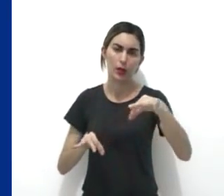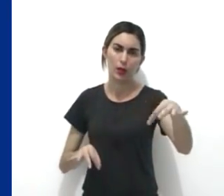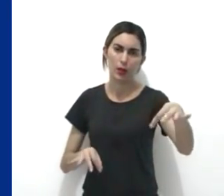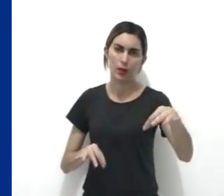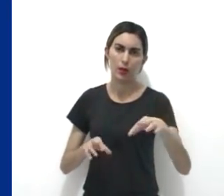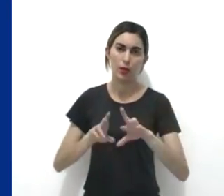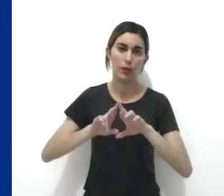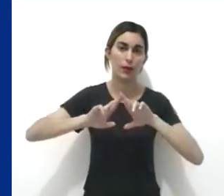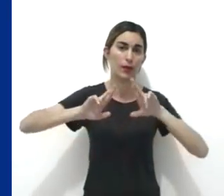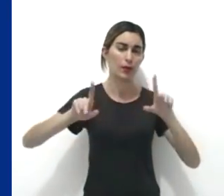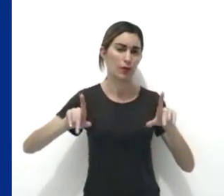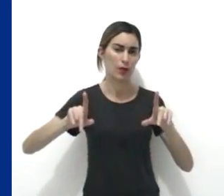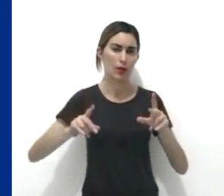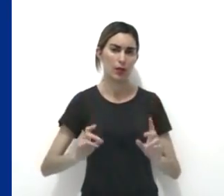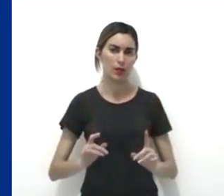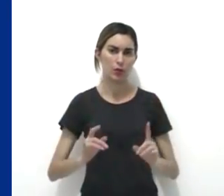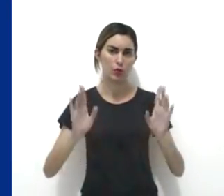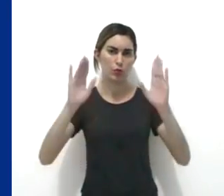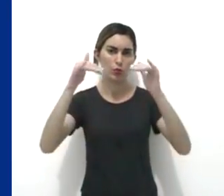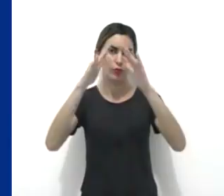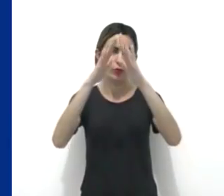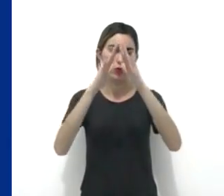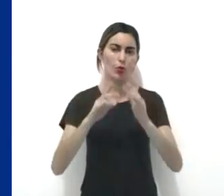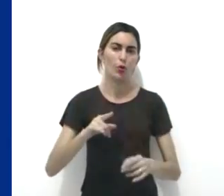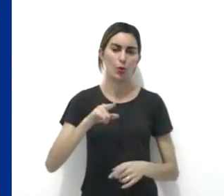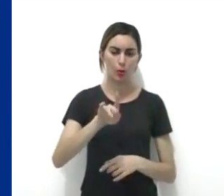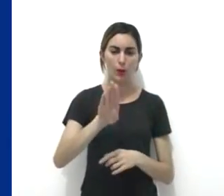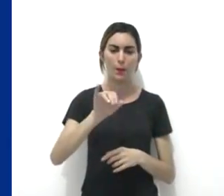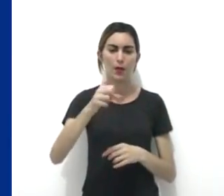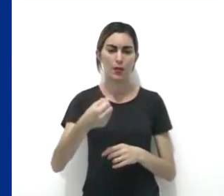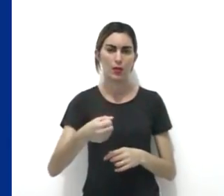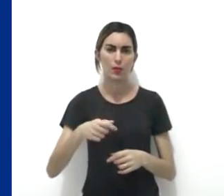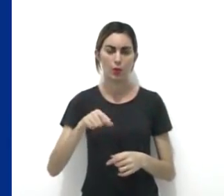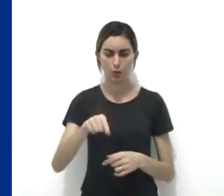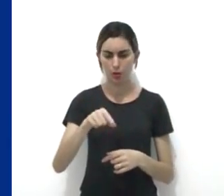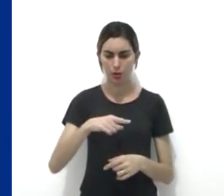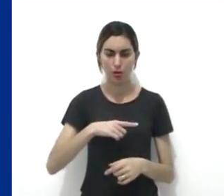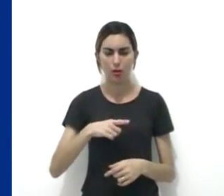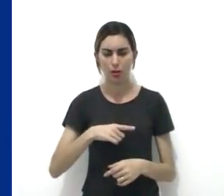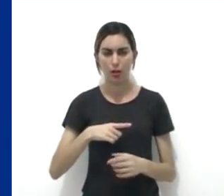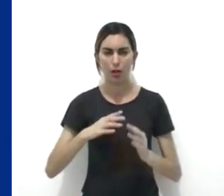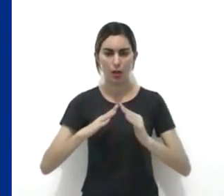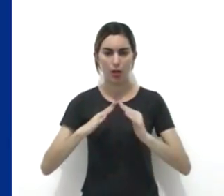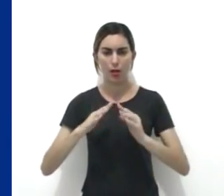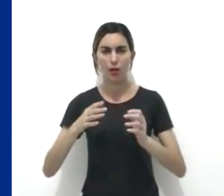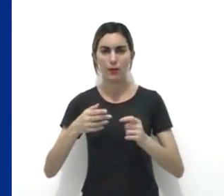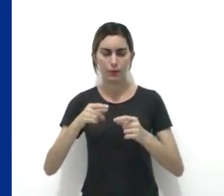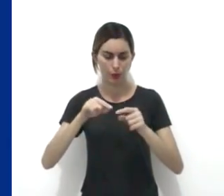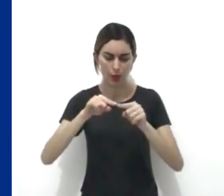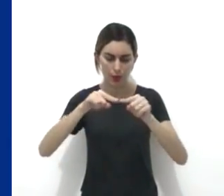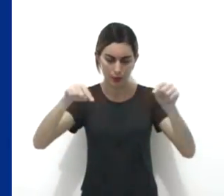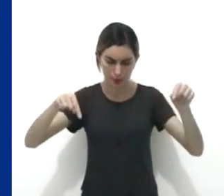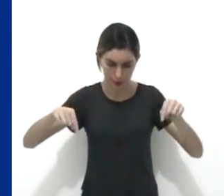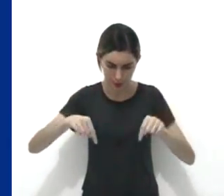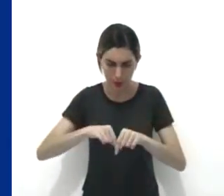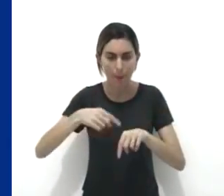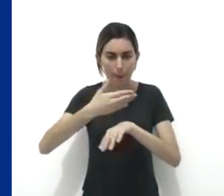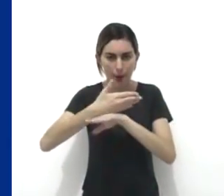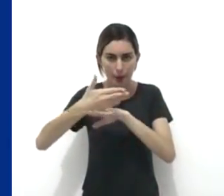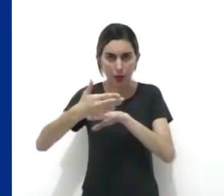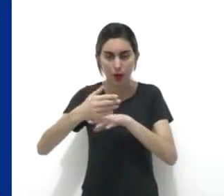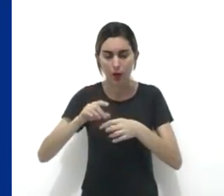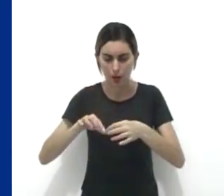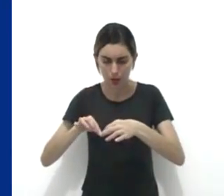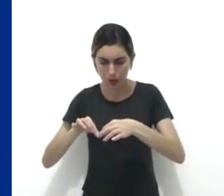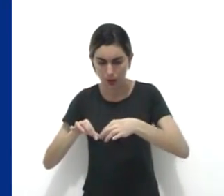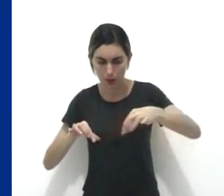diagonal, diferente das torres, tá? Ou seja, o bispo que estiver na Casa Branca caminha e captura